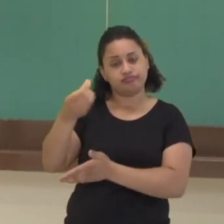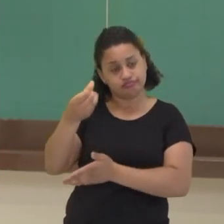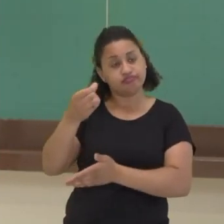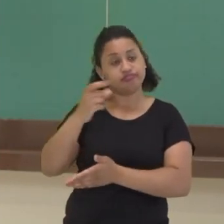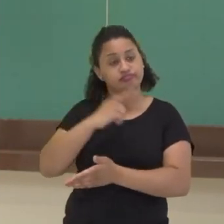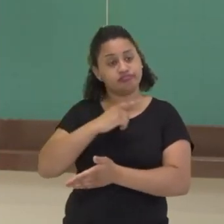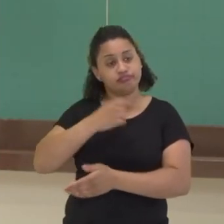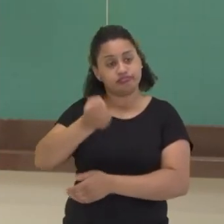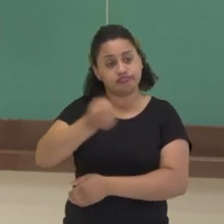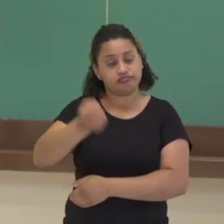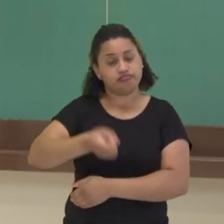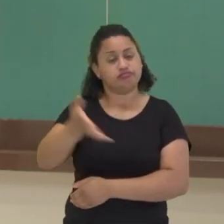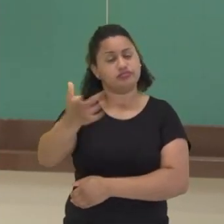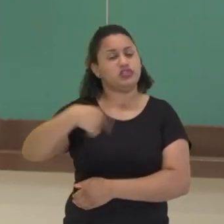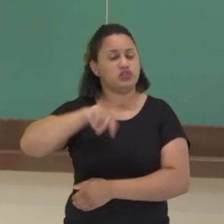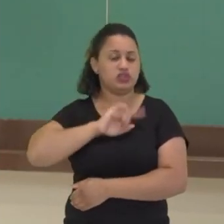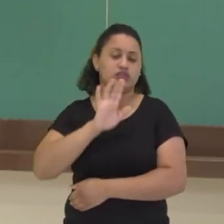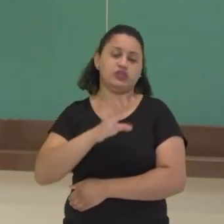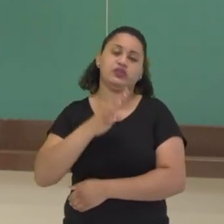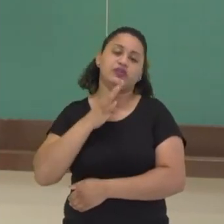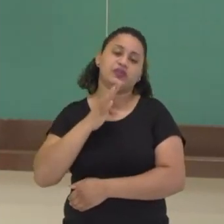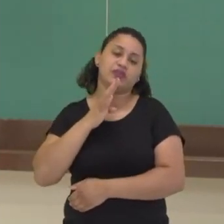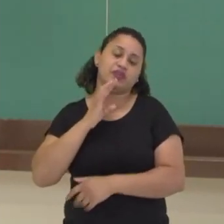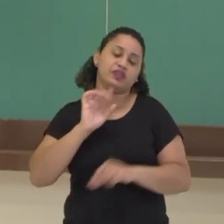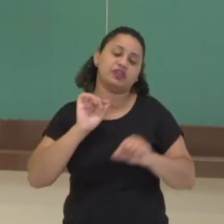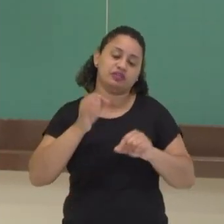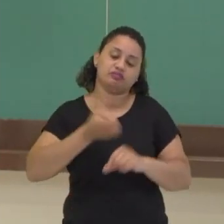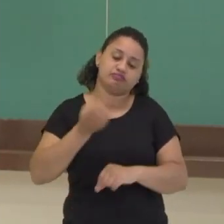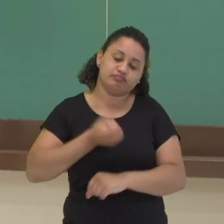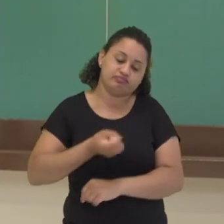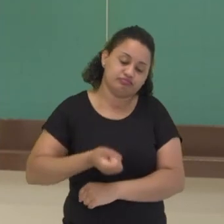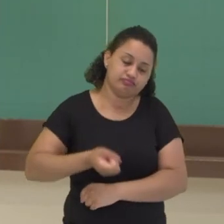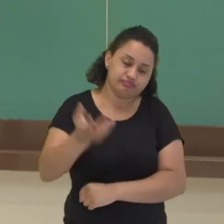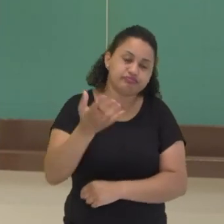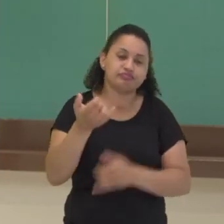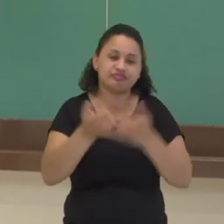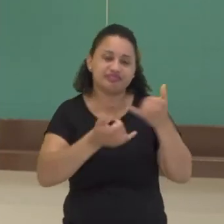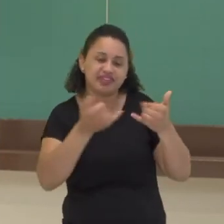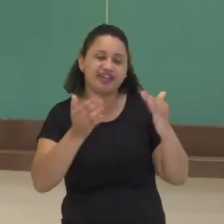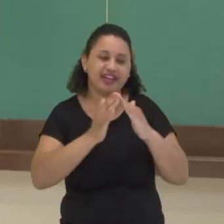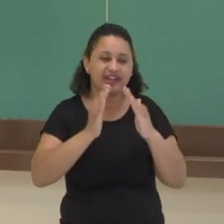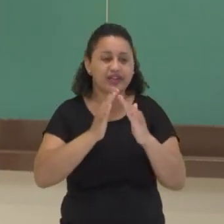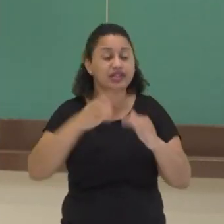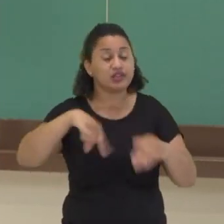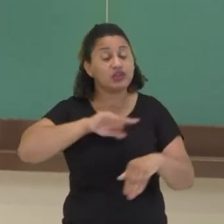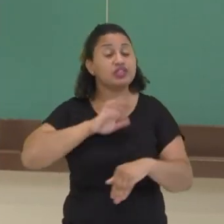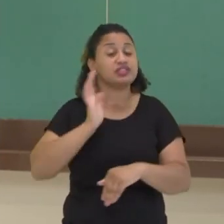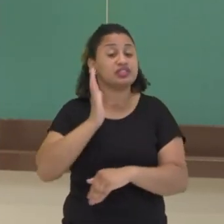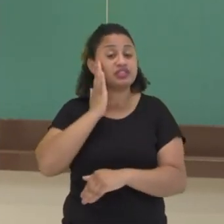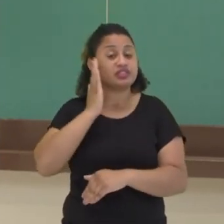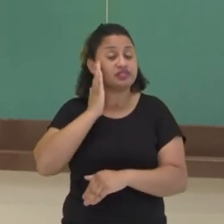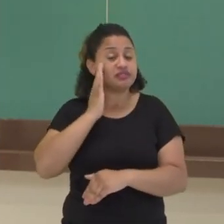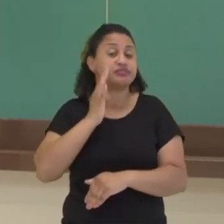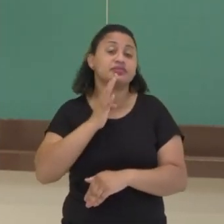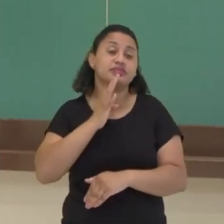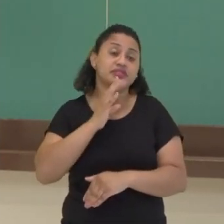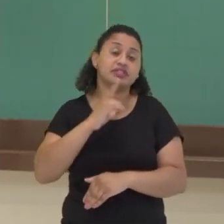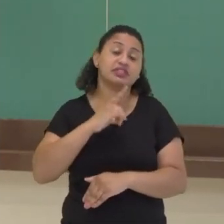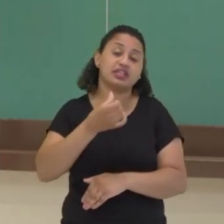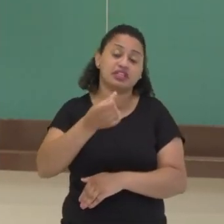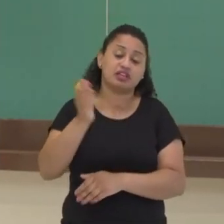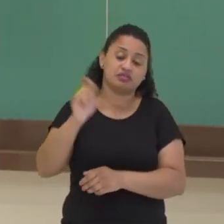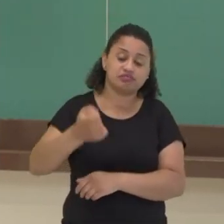foram o resultado, né, desse lançamento simultâneo. Então eu tenho duas possibilidades para as moedas, né, porque eu tenho